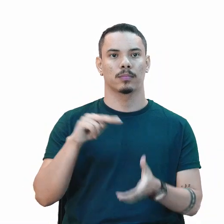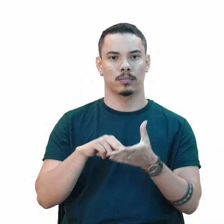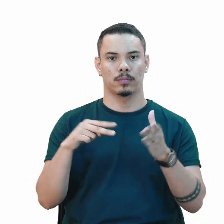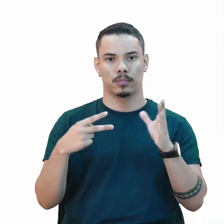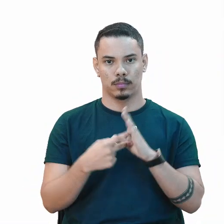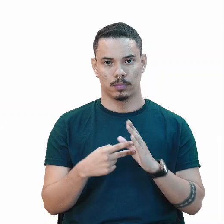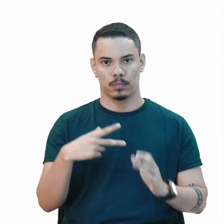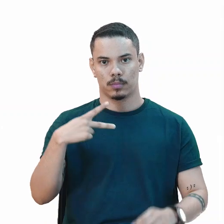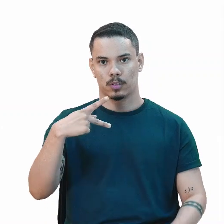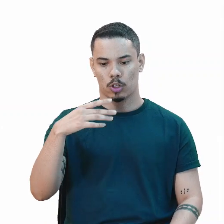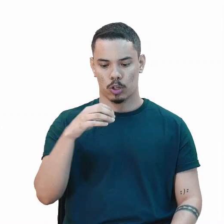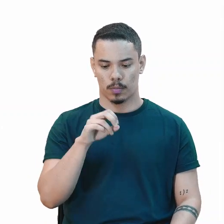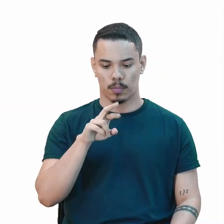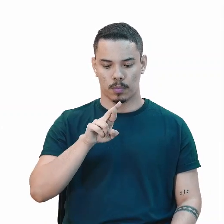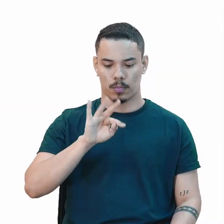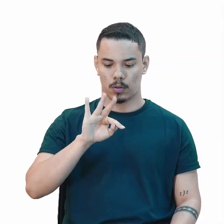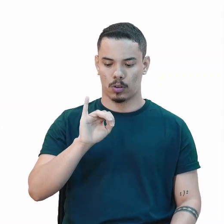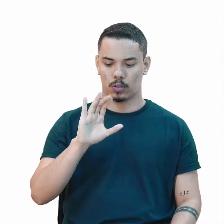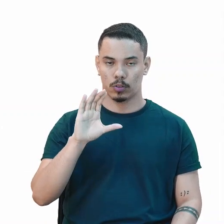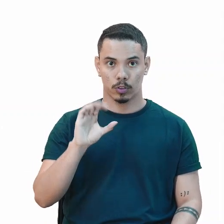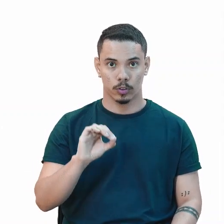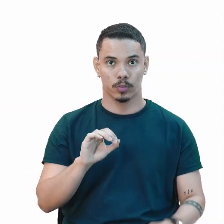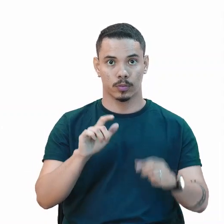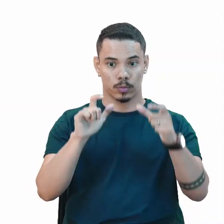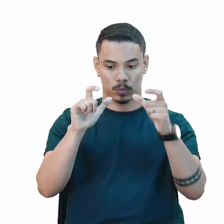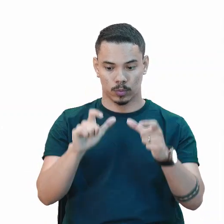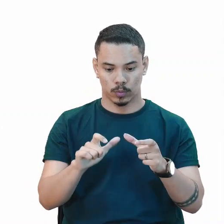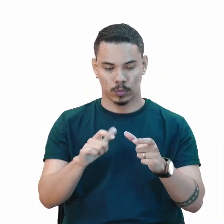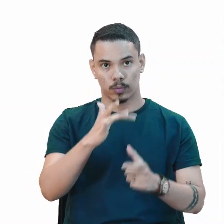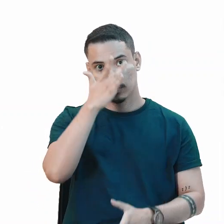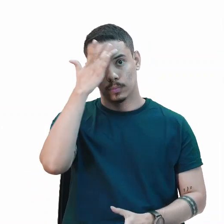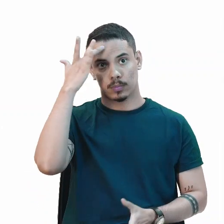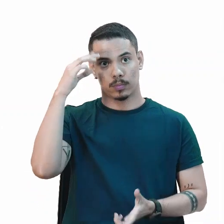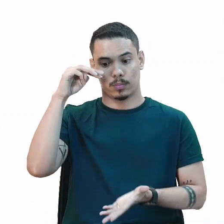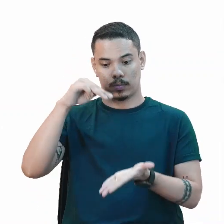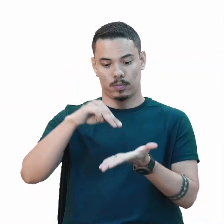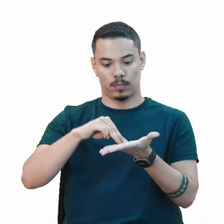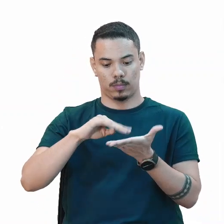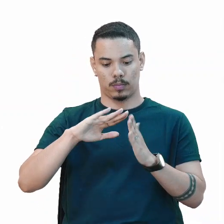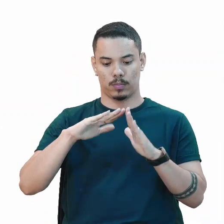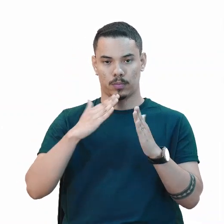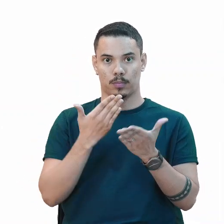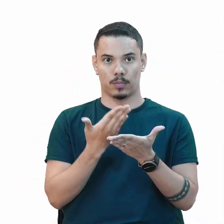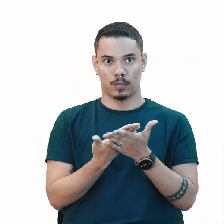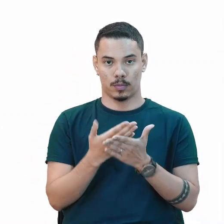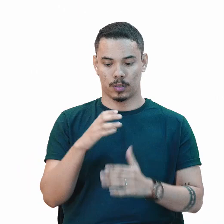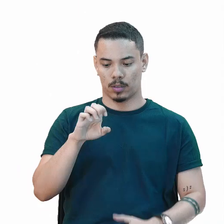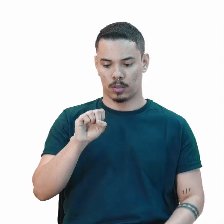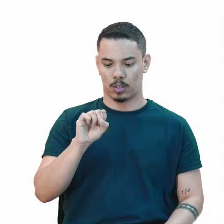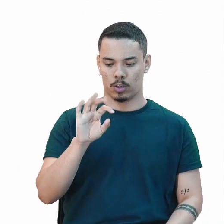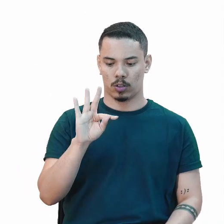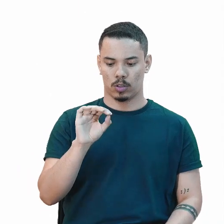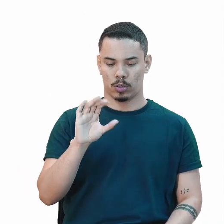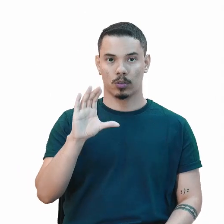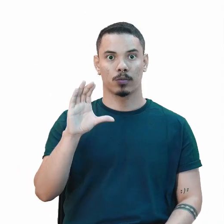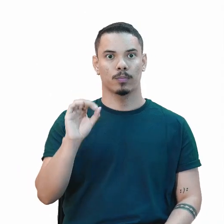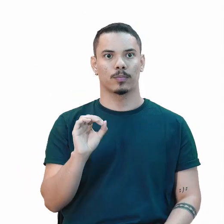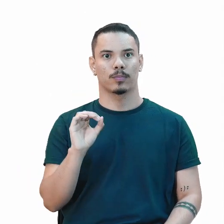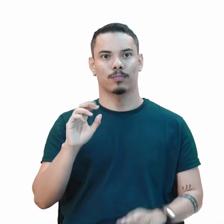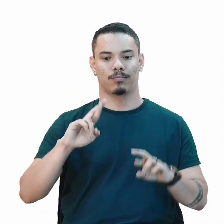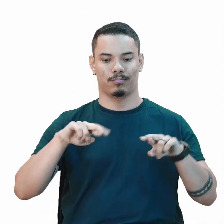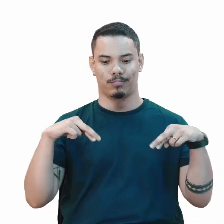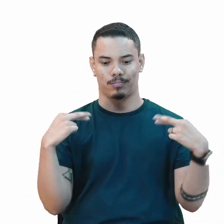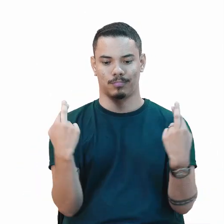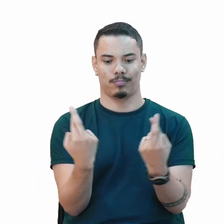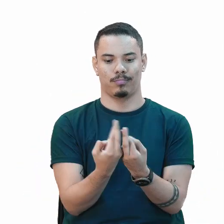o pórtico, o local onde os membros da escola estoica se reuniam,